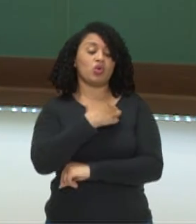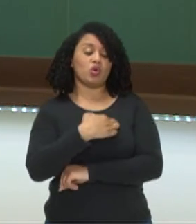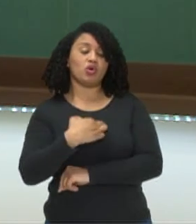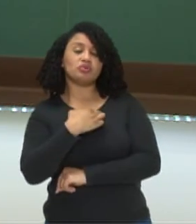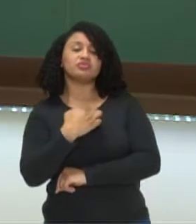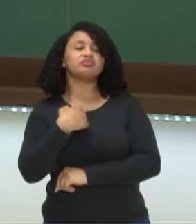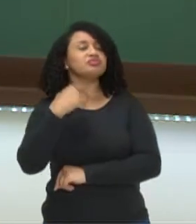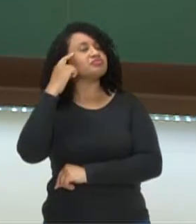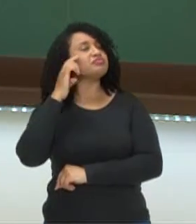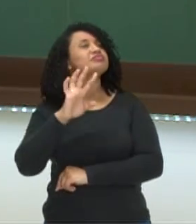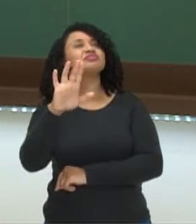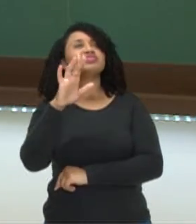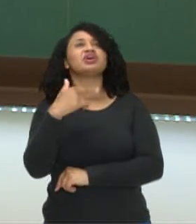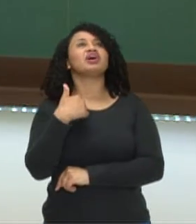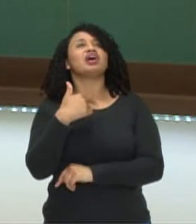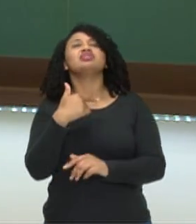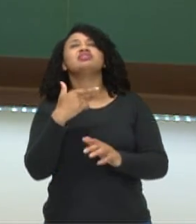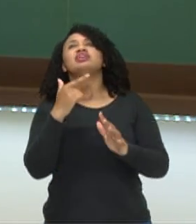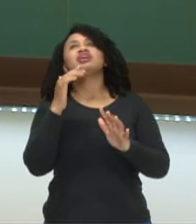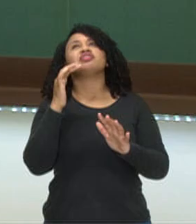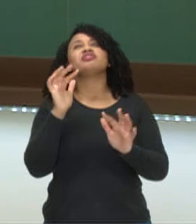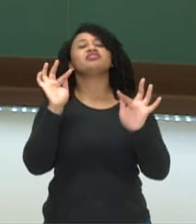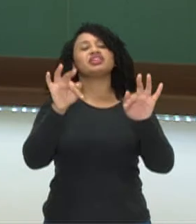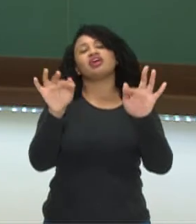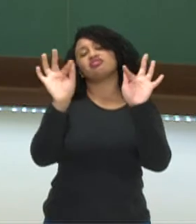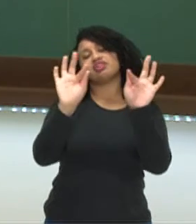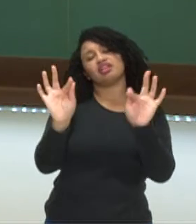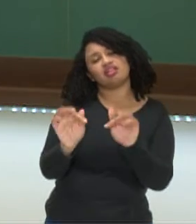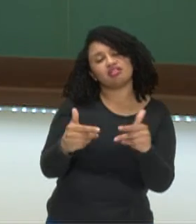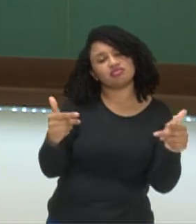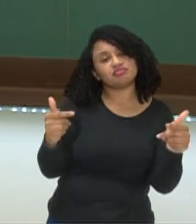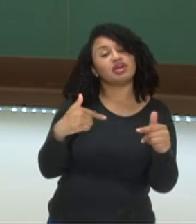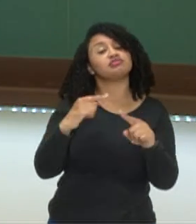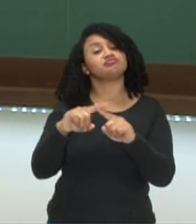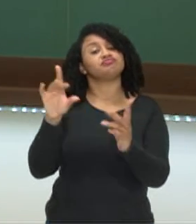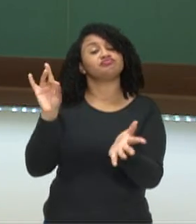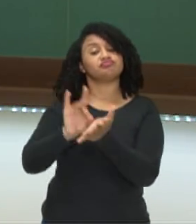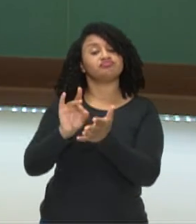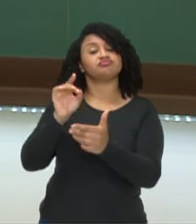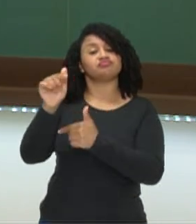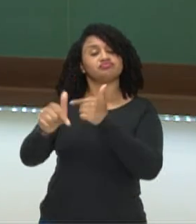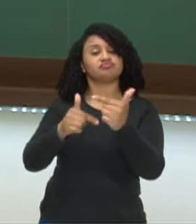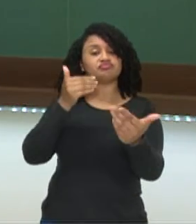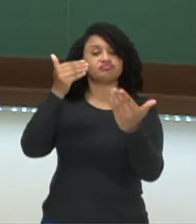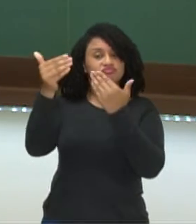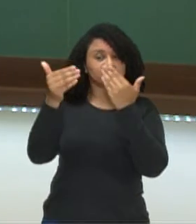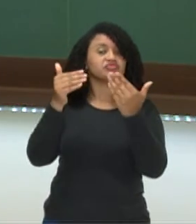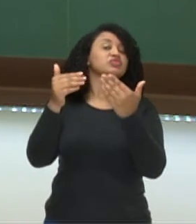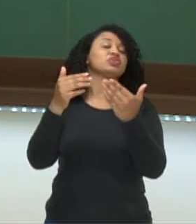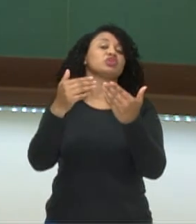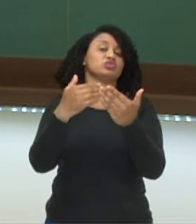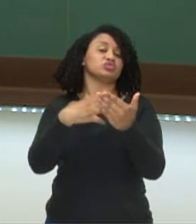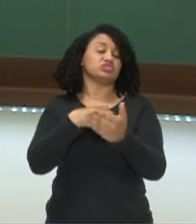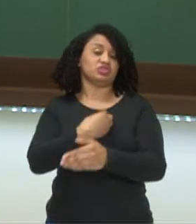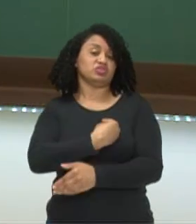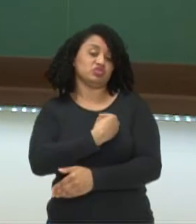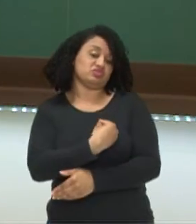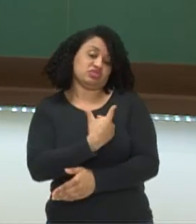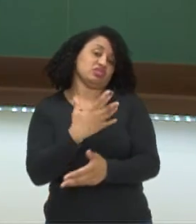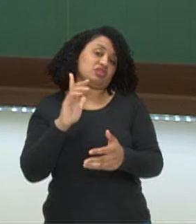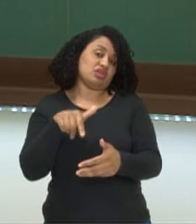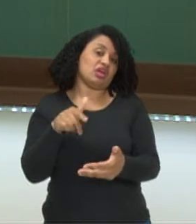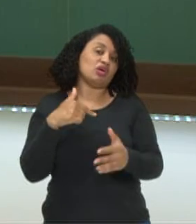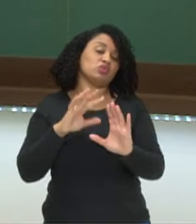tinha idealização, final feliz. Realismo é o trabalho psicológico, a vida como ela se apresenta com todas